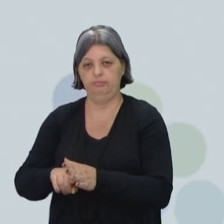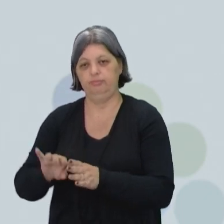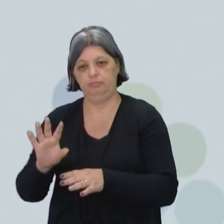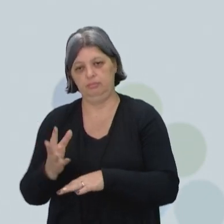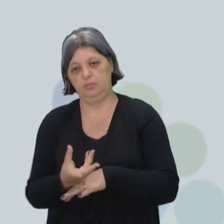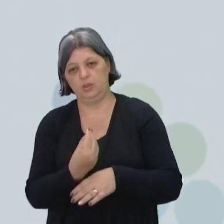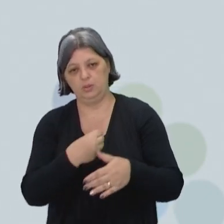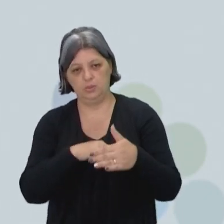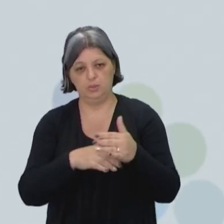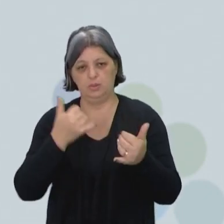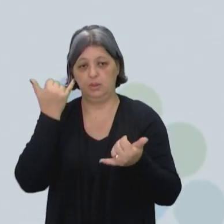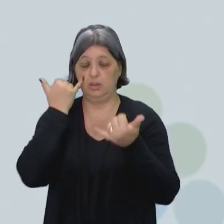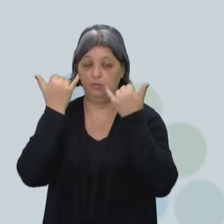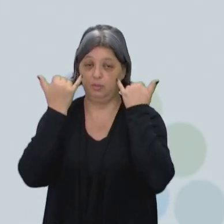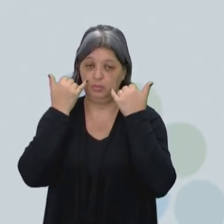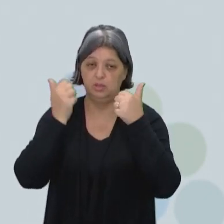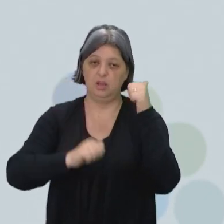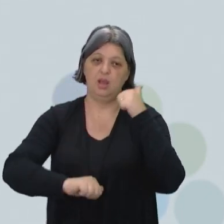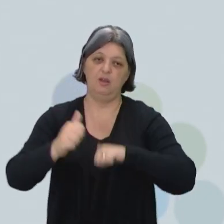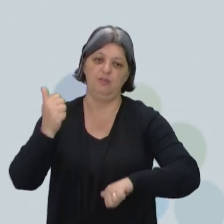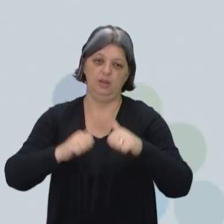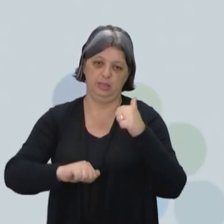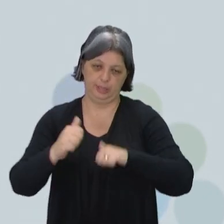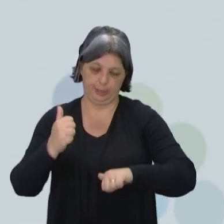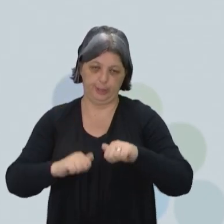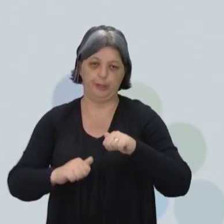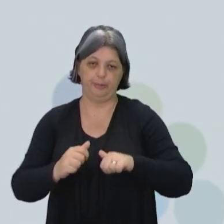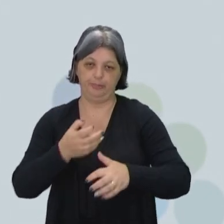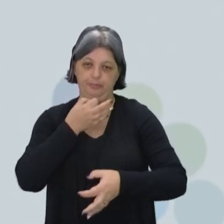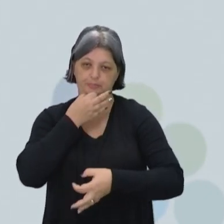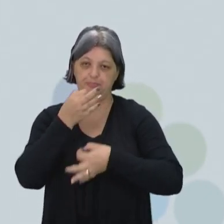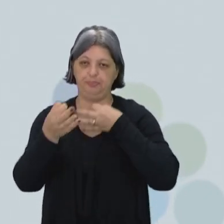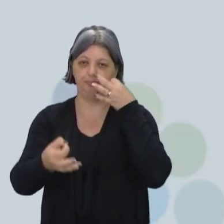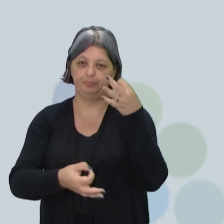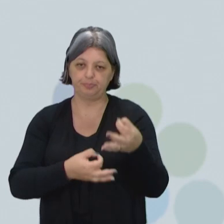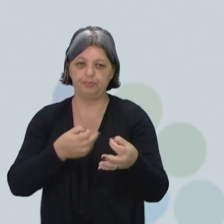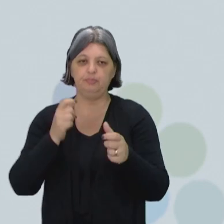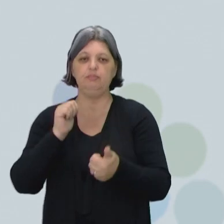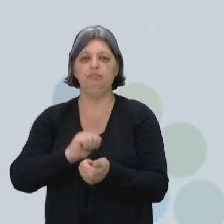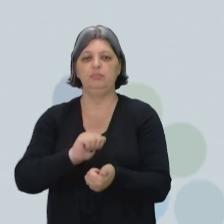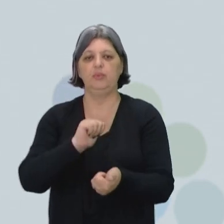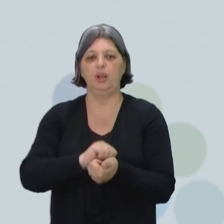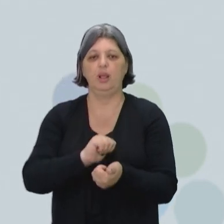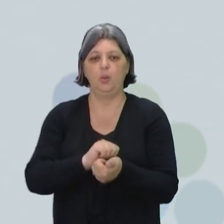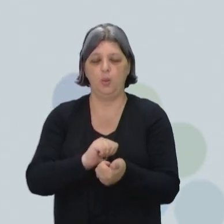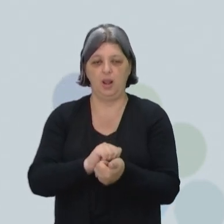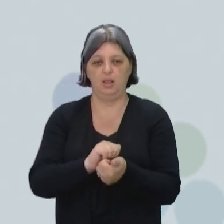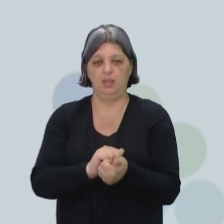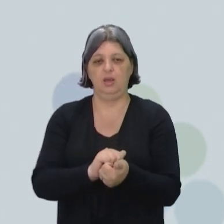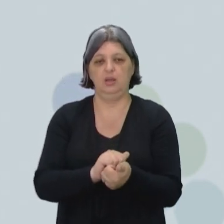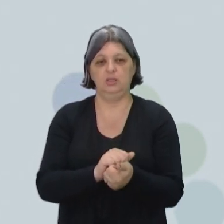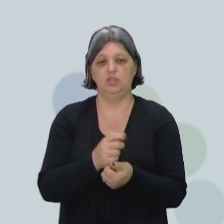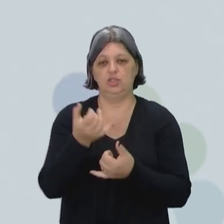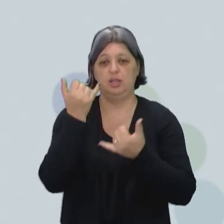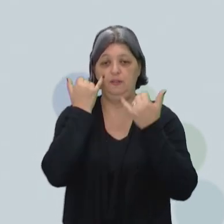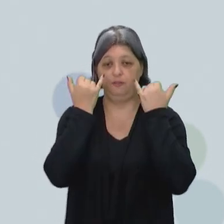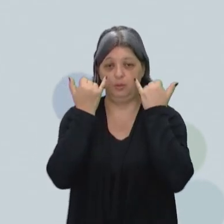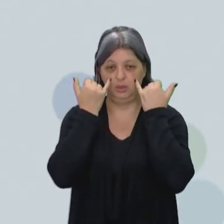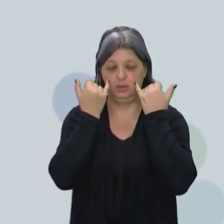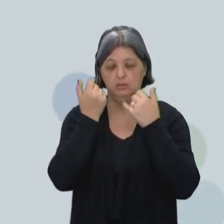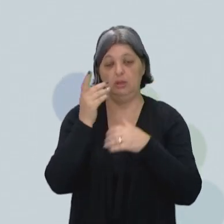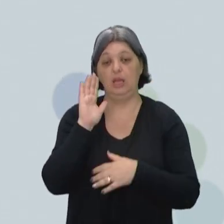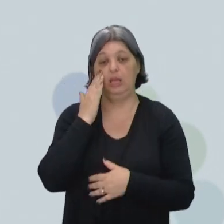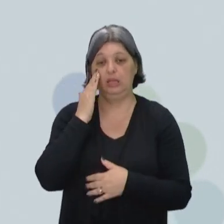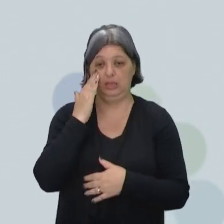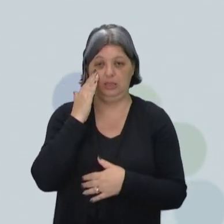informação, avaliar criticamente a intenção e a qualidade da informação encontrada, compreender